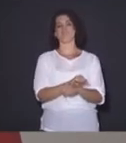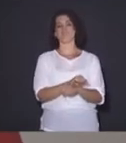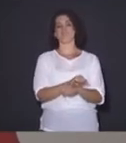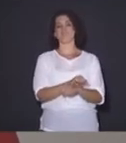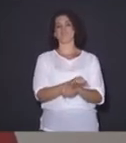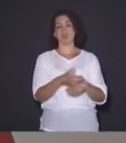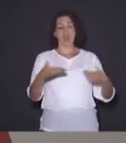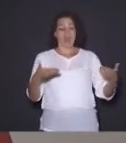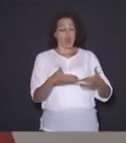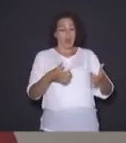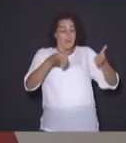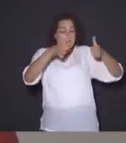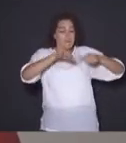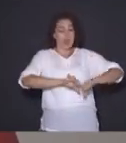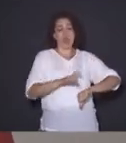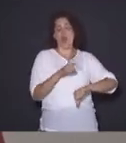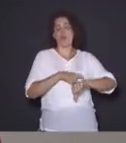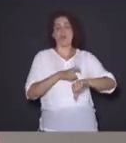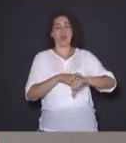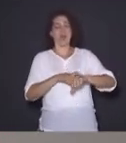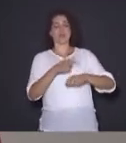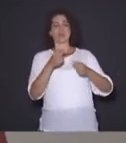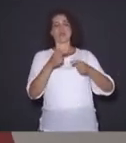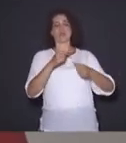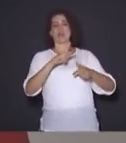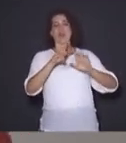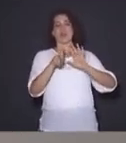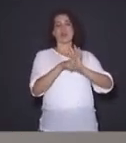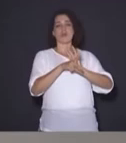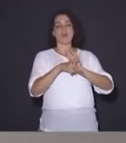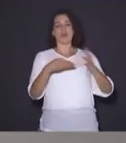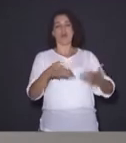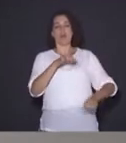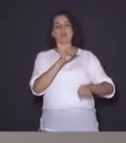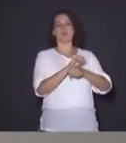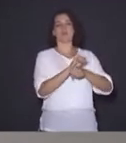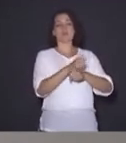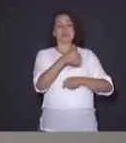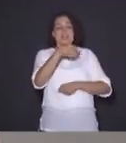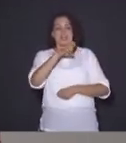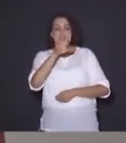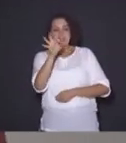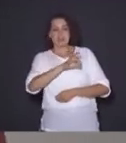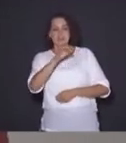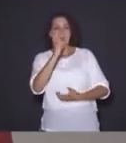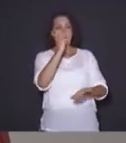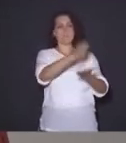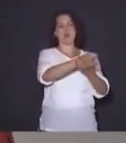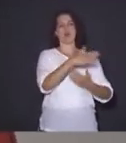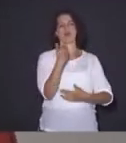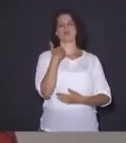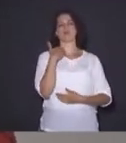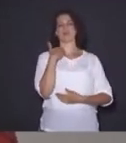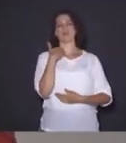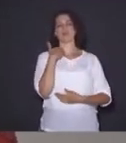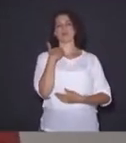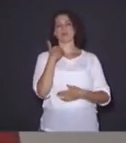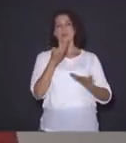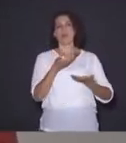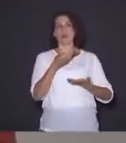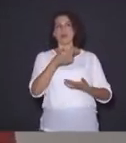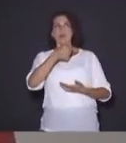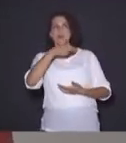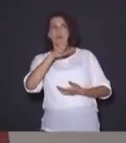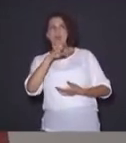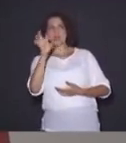de 0 15 por cento de seu orçamento para pagar banco e se aumentar vai continuar sendo 15 tão 15 de 100 e